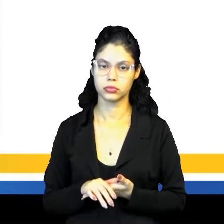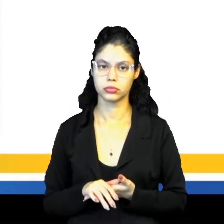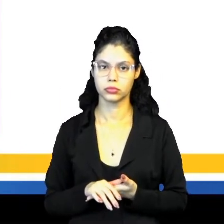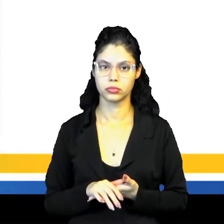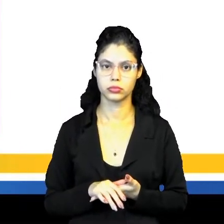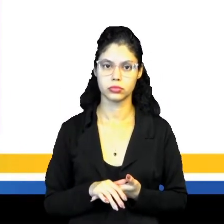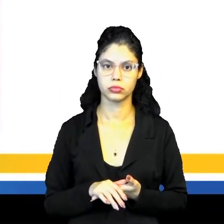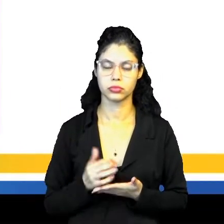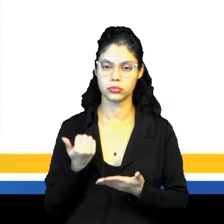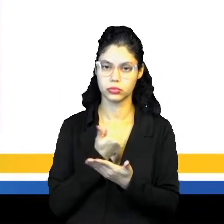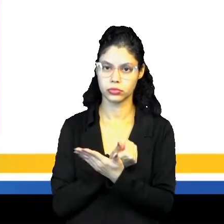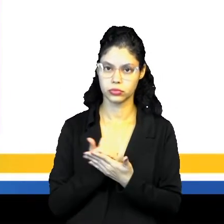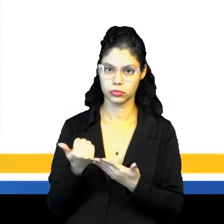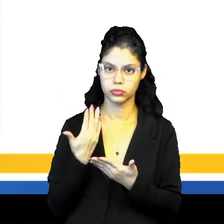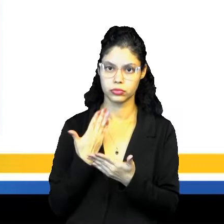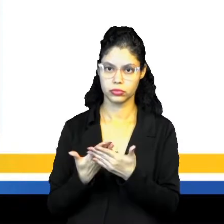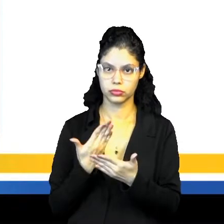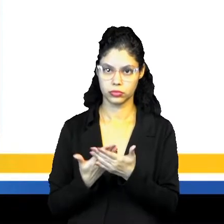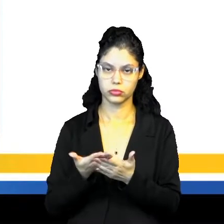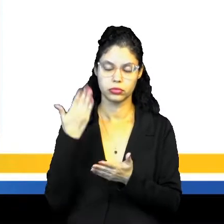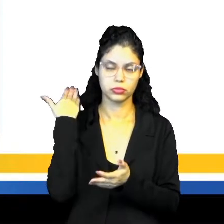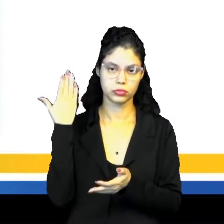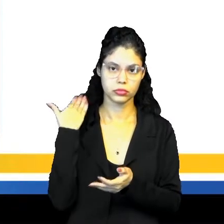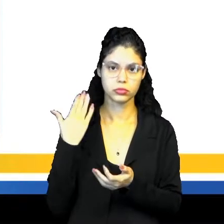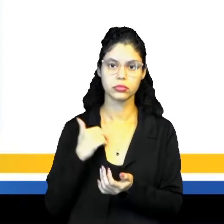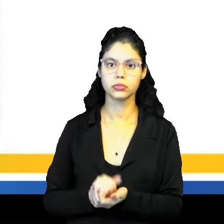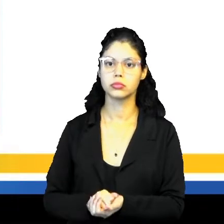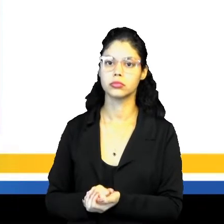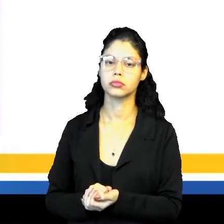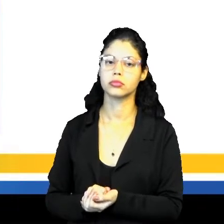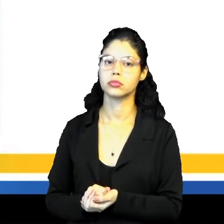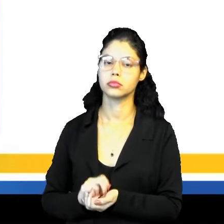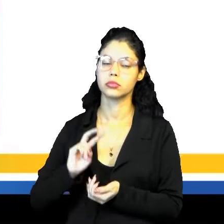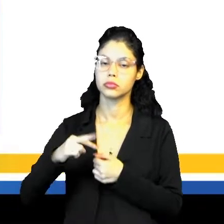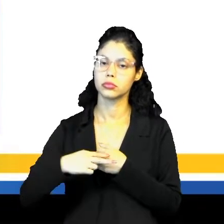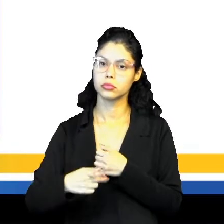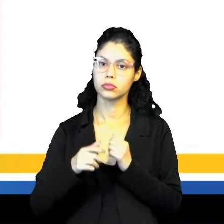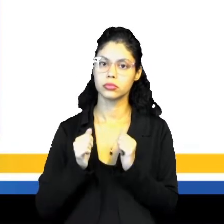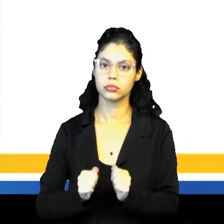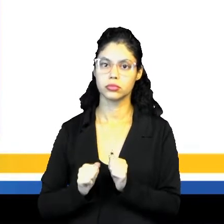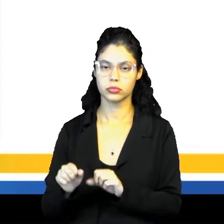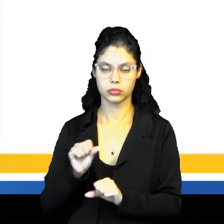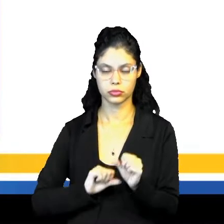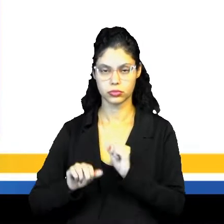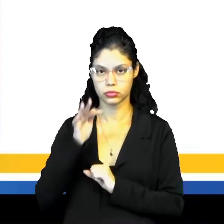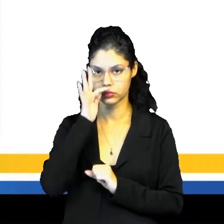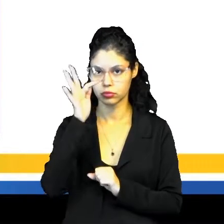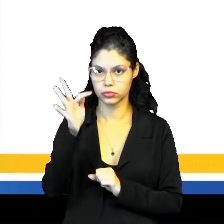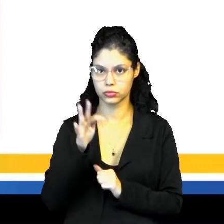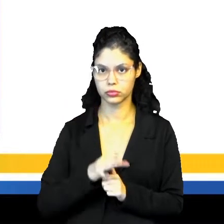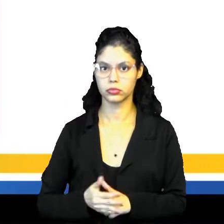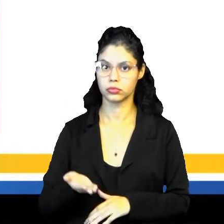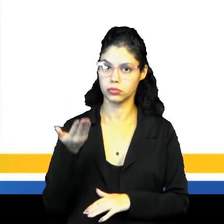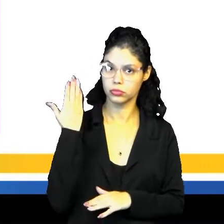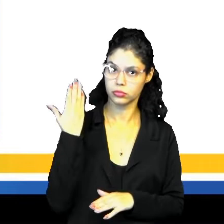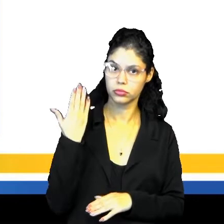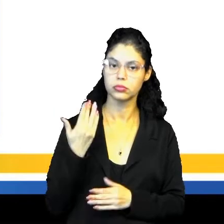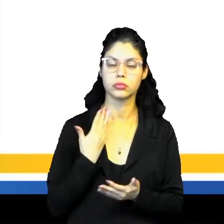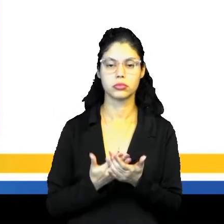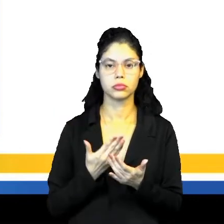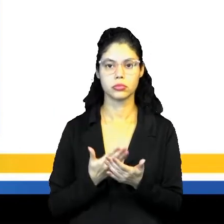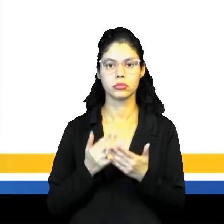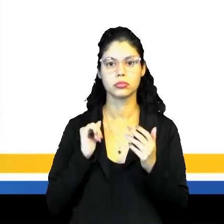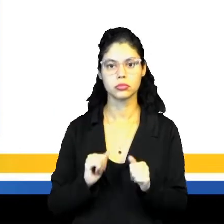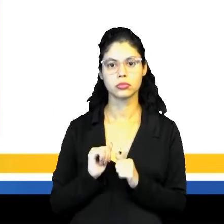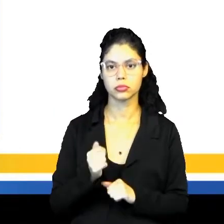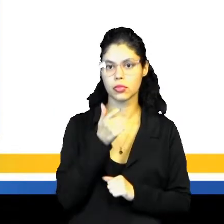a ação de estudar, né, num passado não muito distante, que consequentemente pode ser mudado no futuro. Antes, quem estudava espanhol,